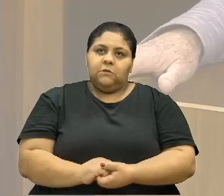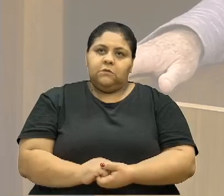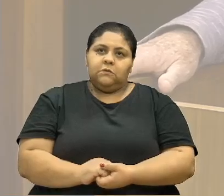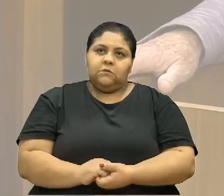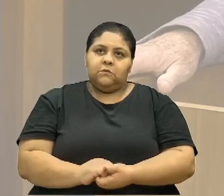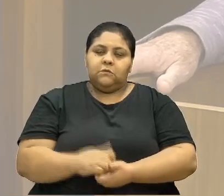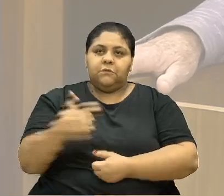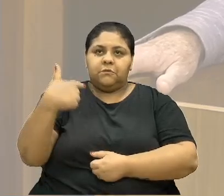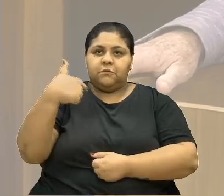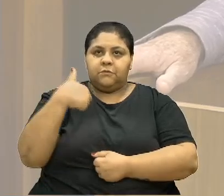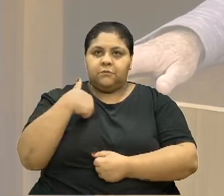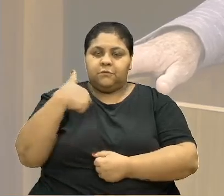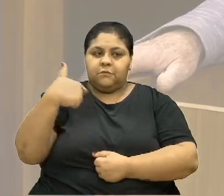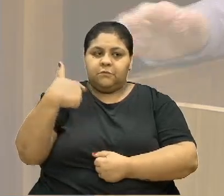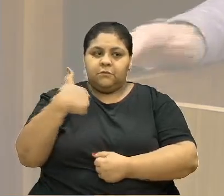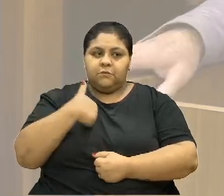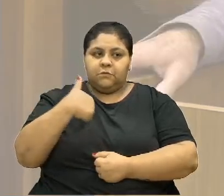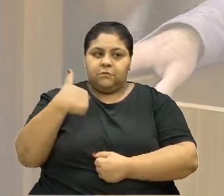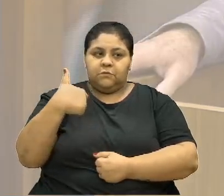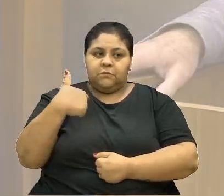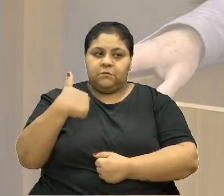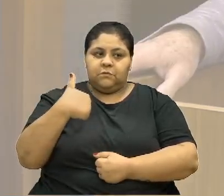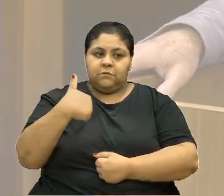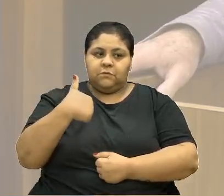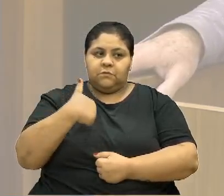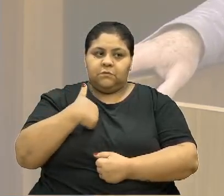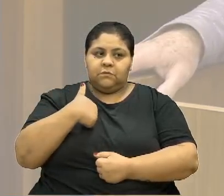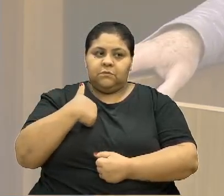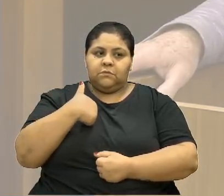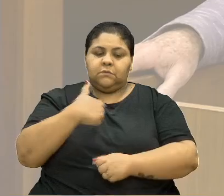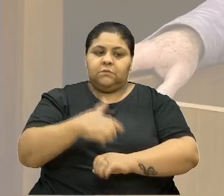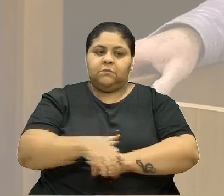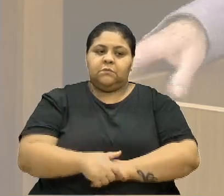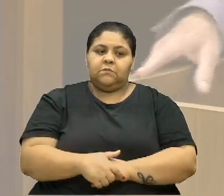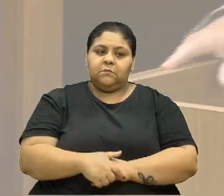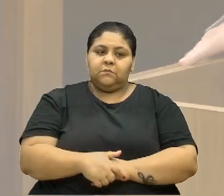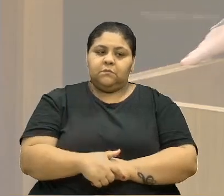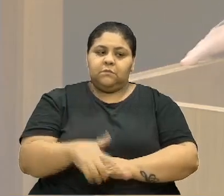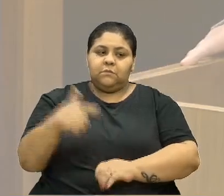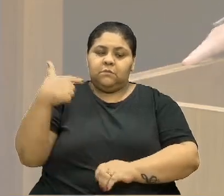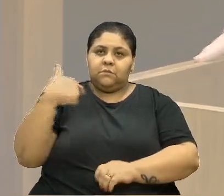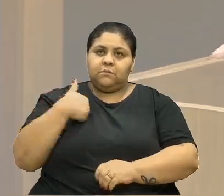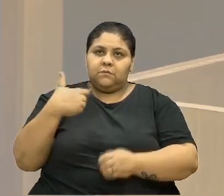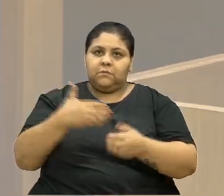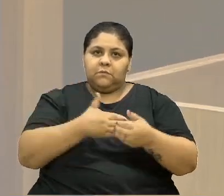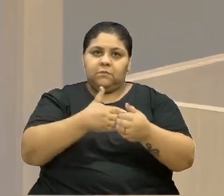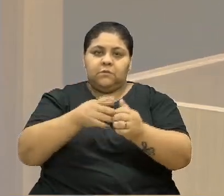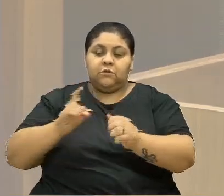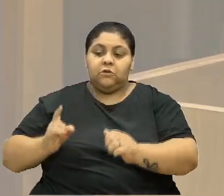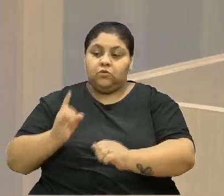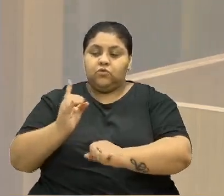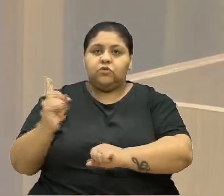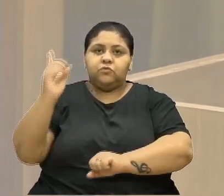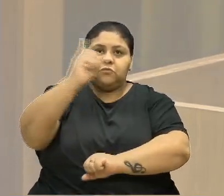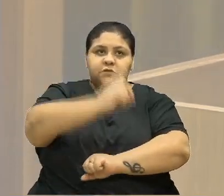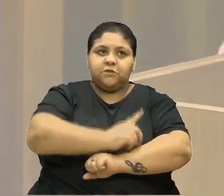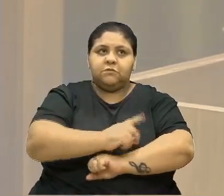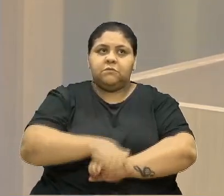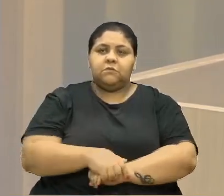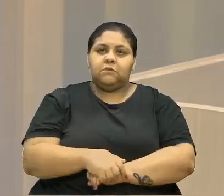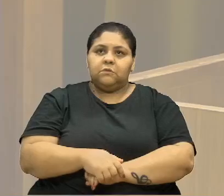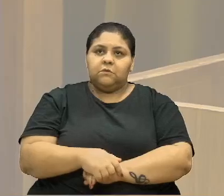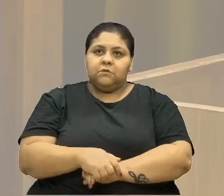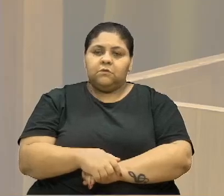que eu estou vivendo agora. Eu acompanhava nos últimos dias